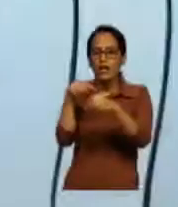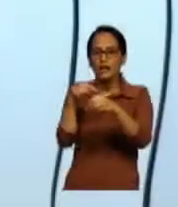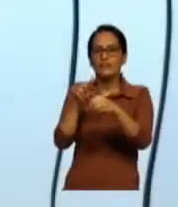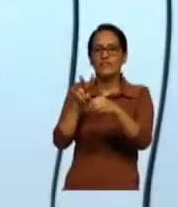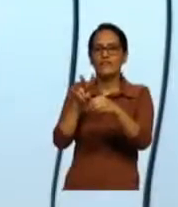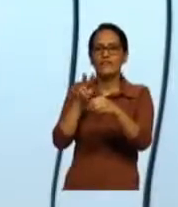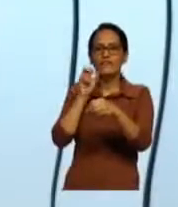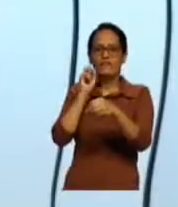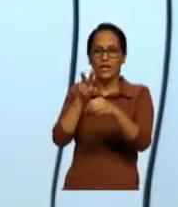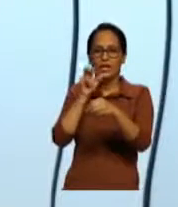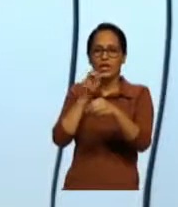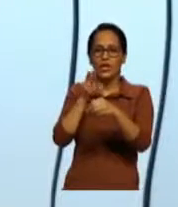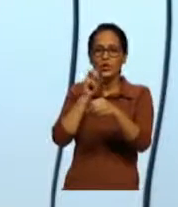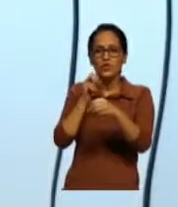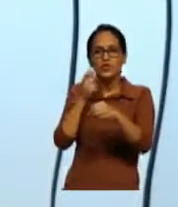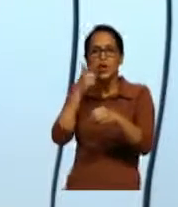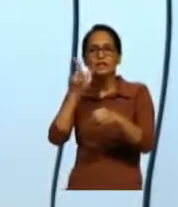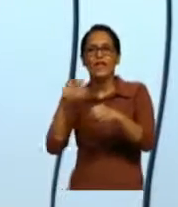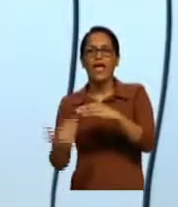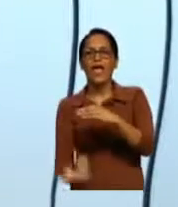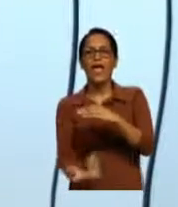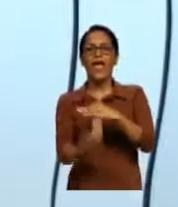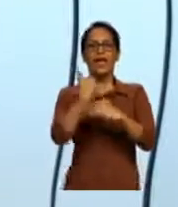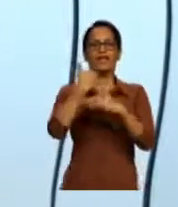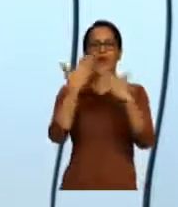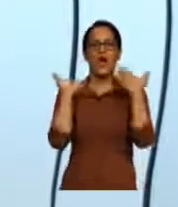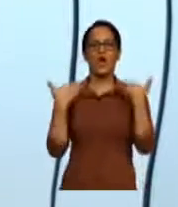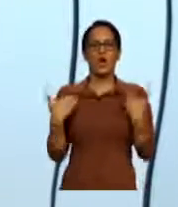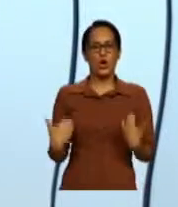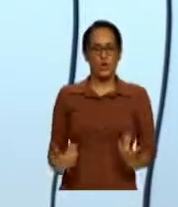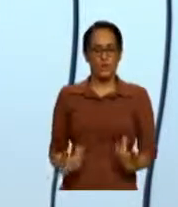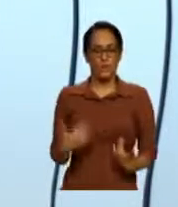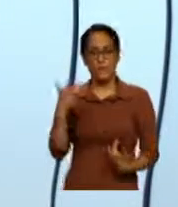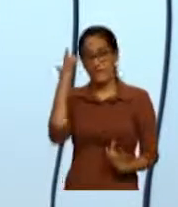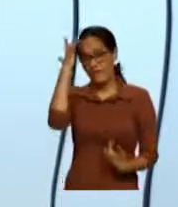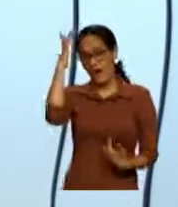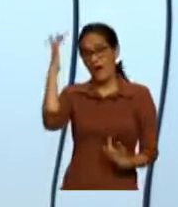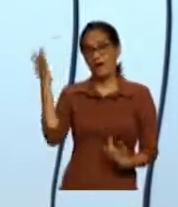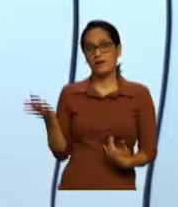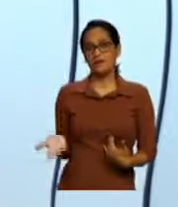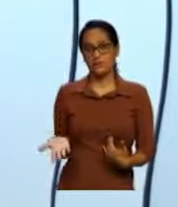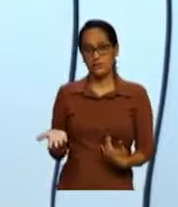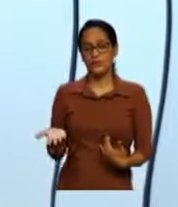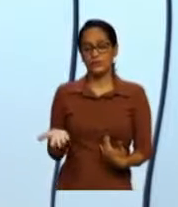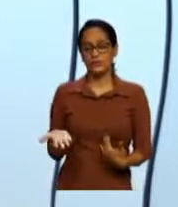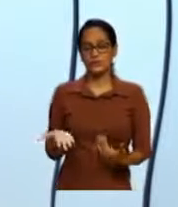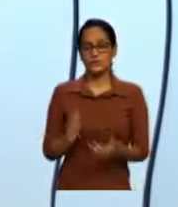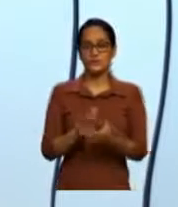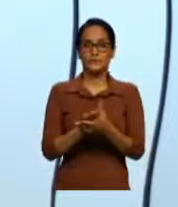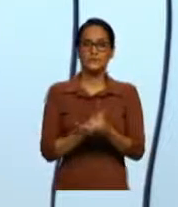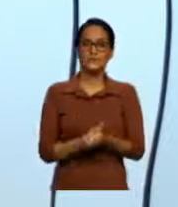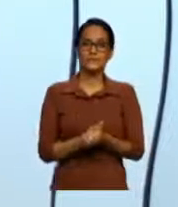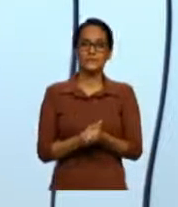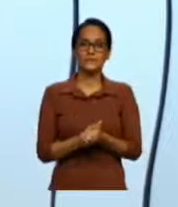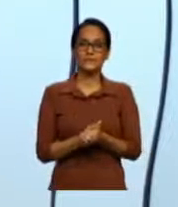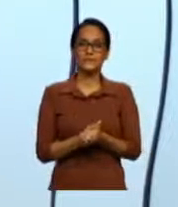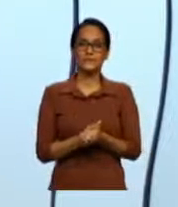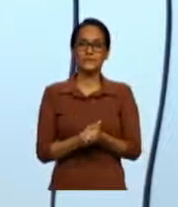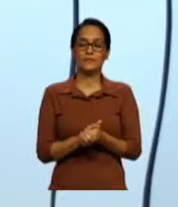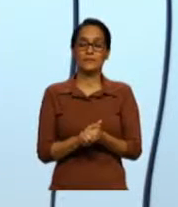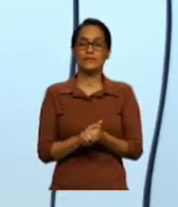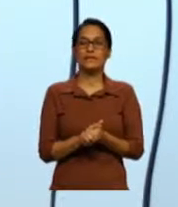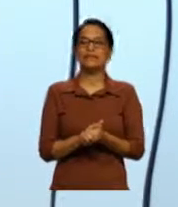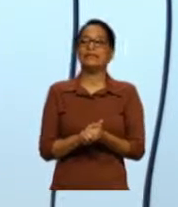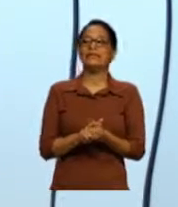esse vírus entre com mais facilidade no nosso corpo, tá? Além disso também, dentro lá do